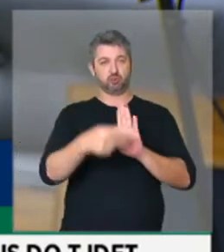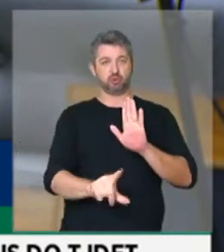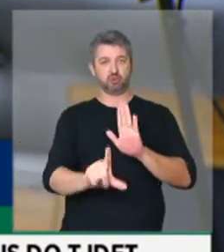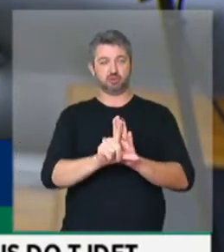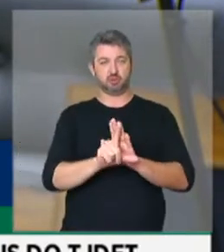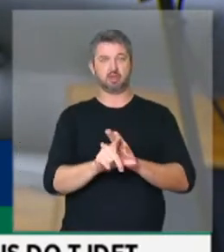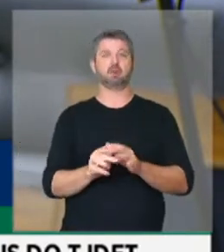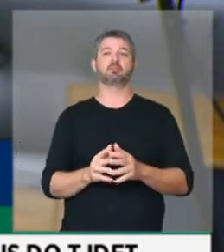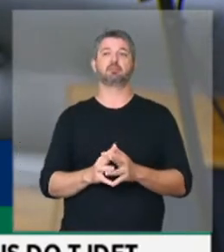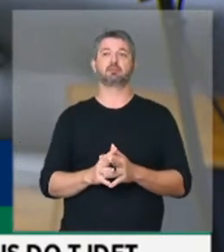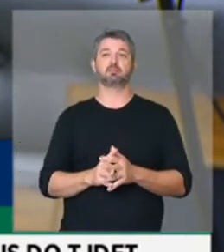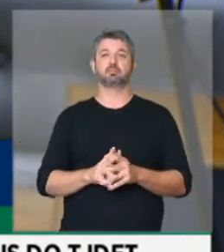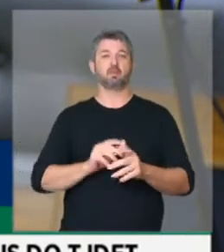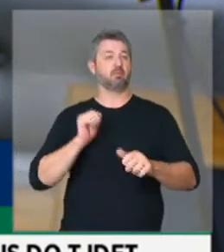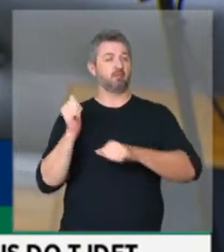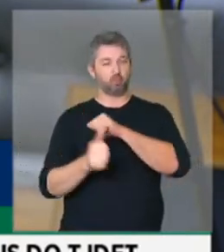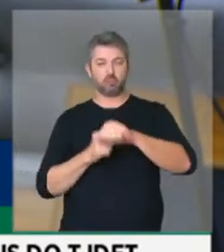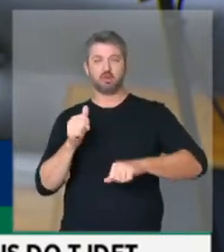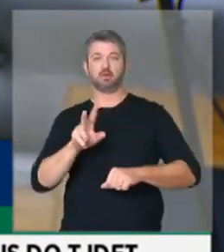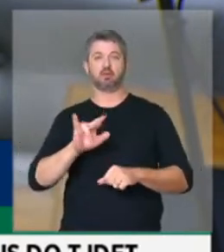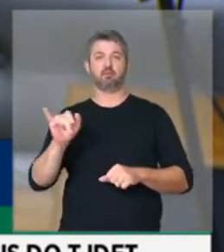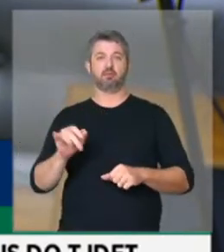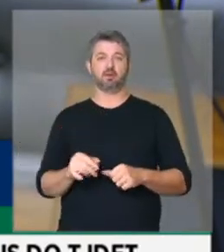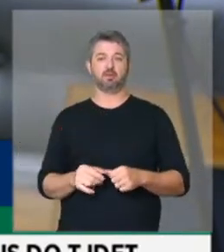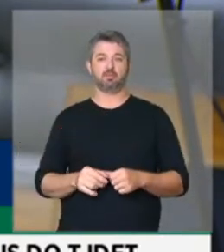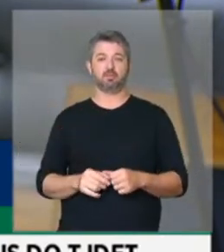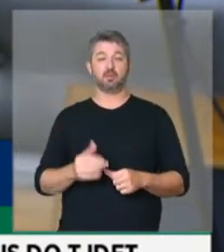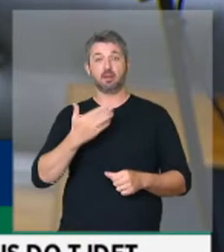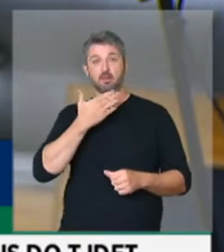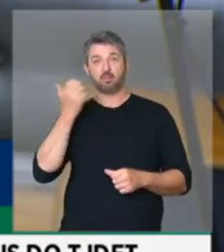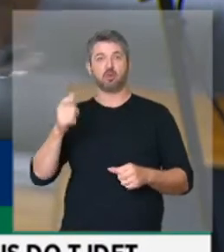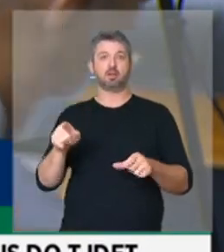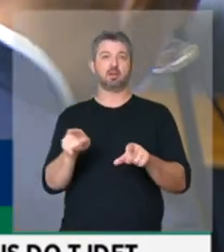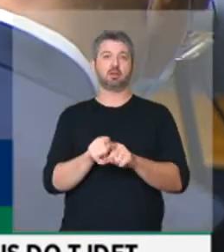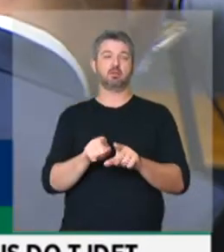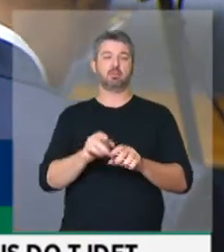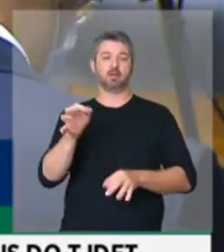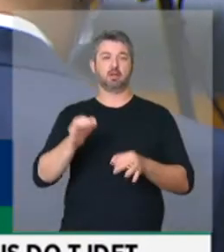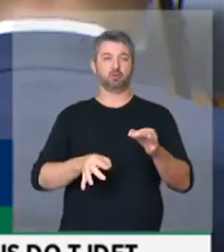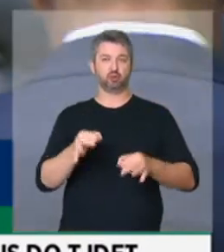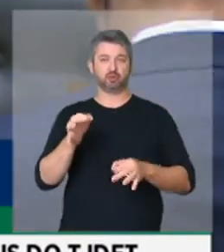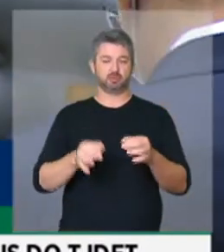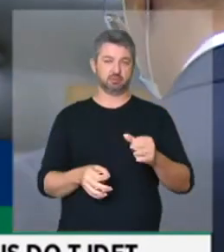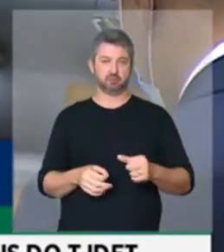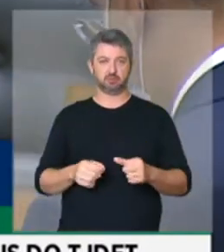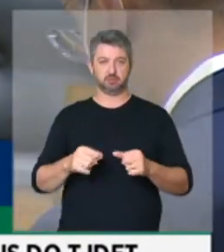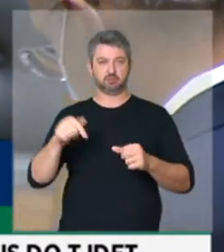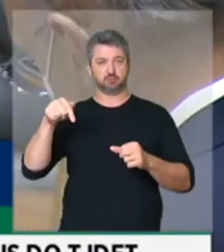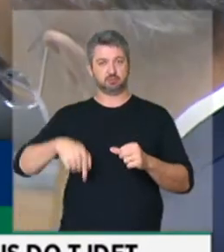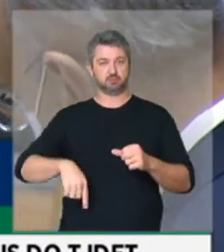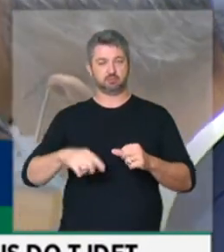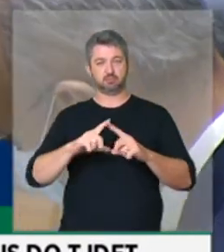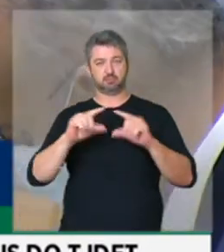vai mudar e melhorar a justiça de